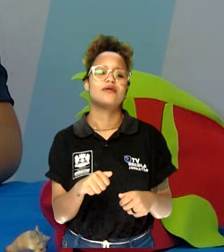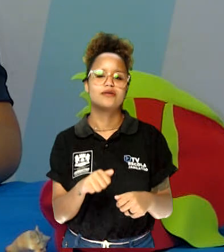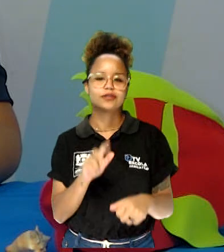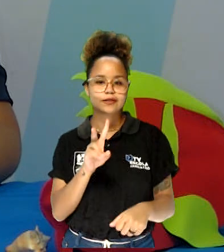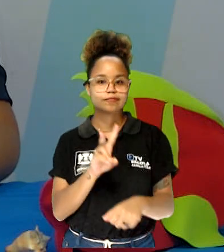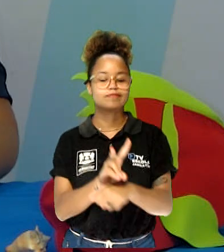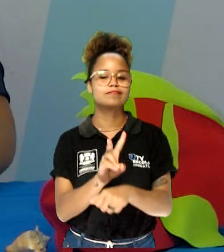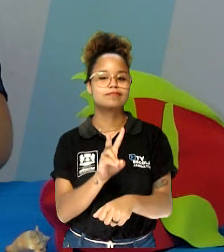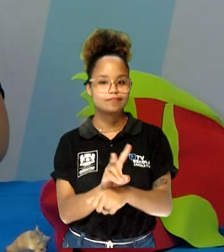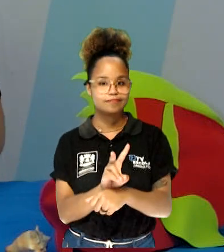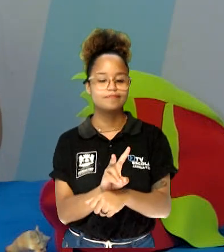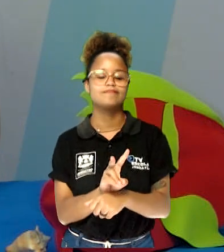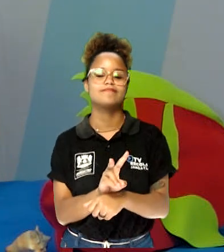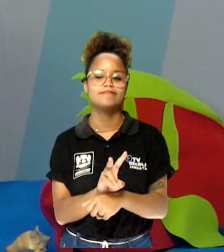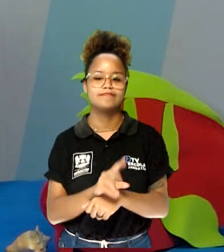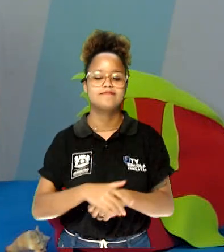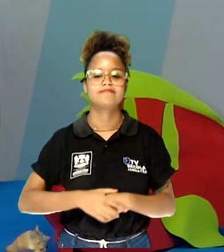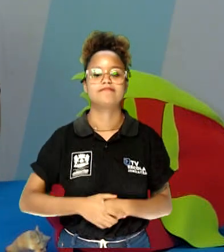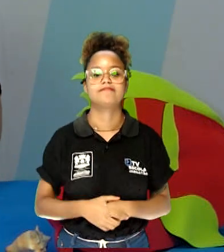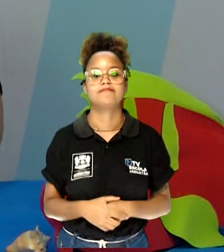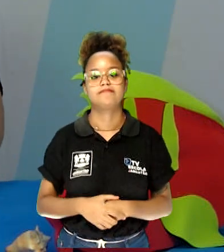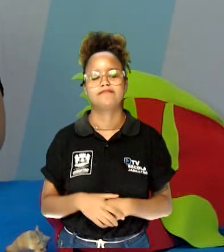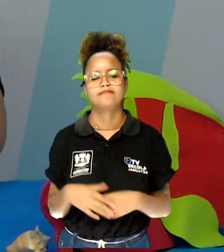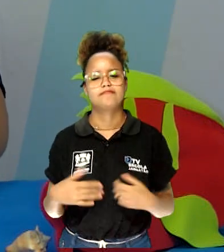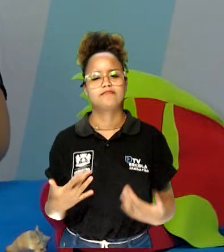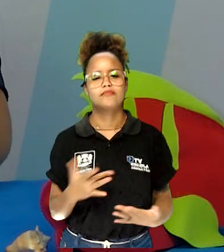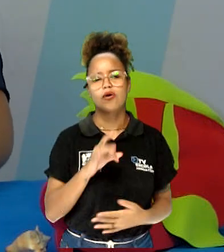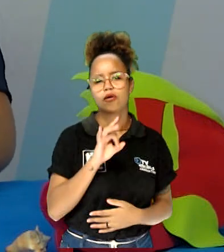não é verdade? Pois é. A